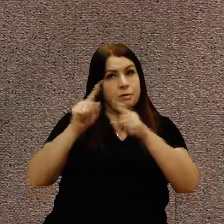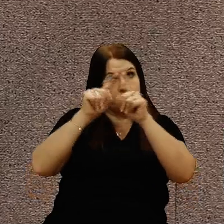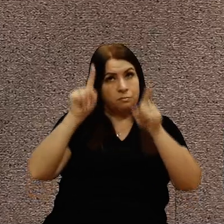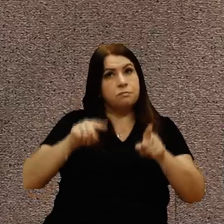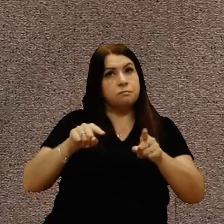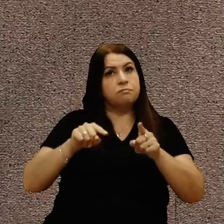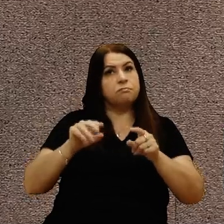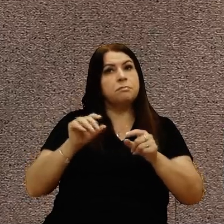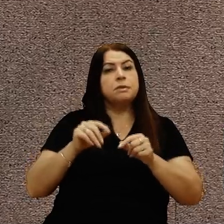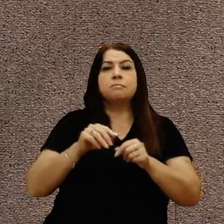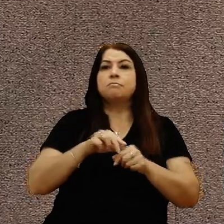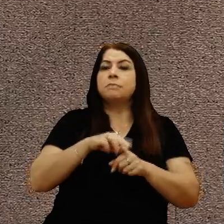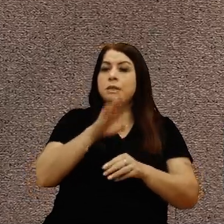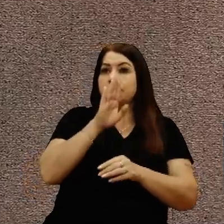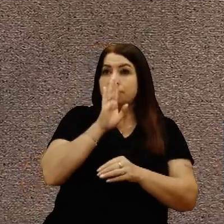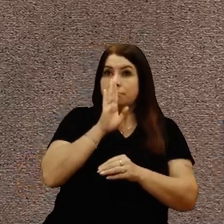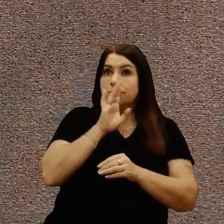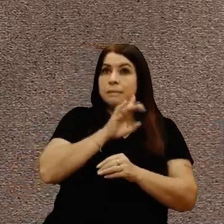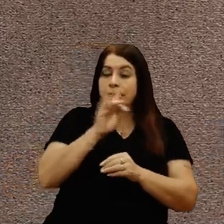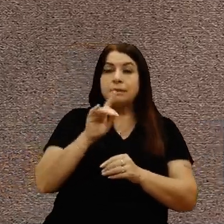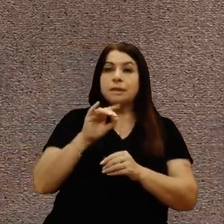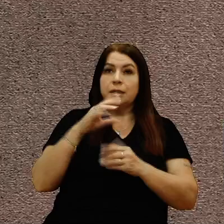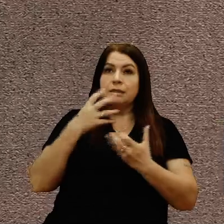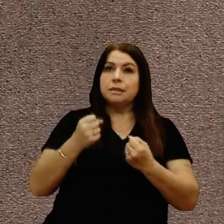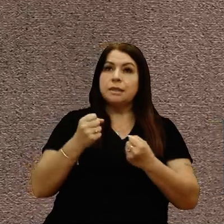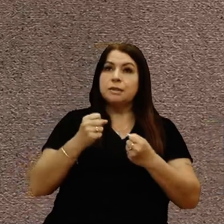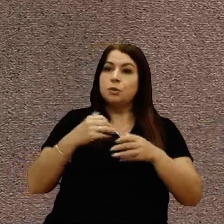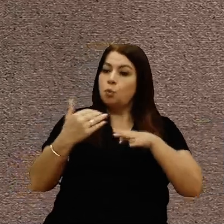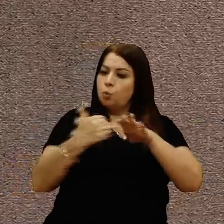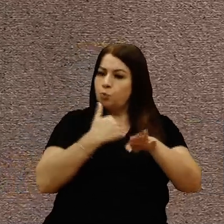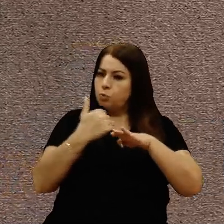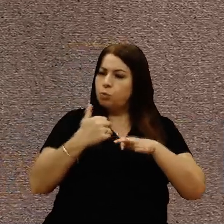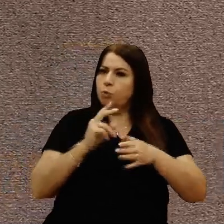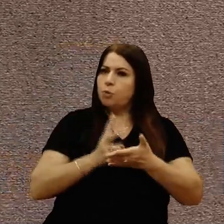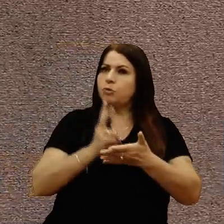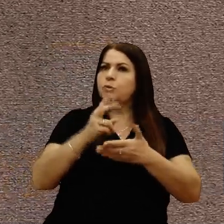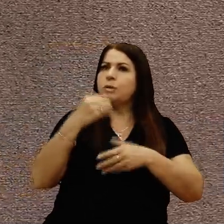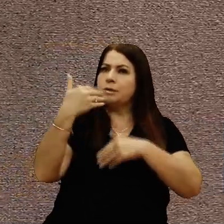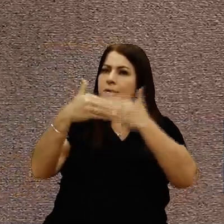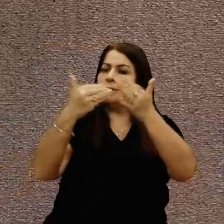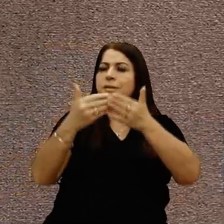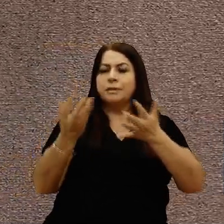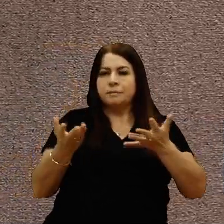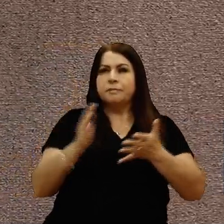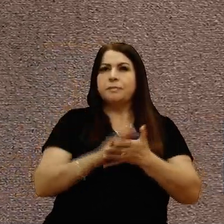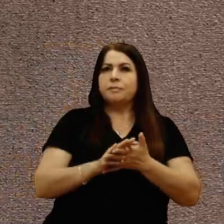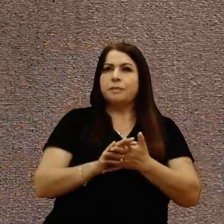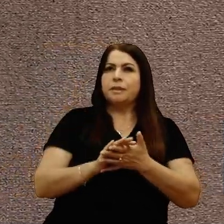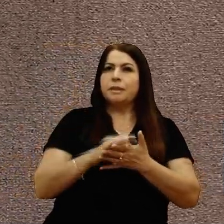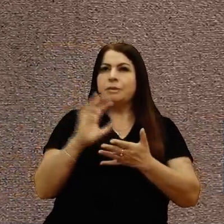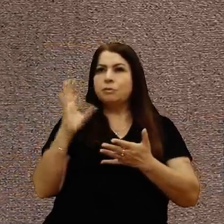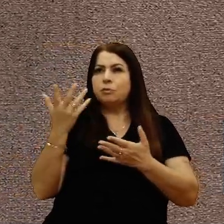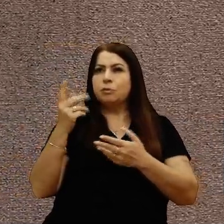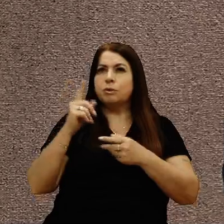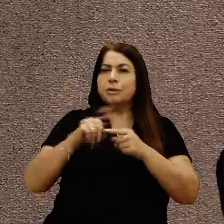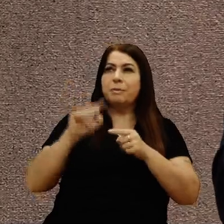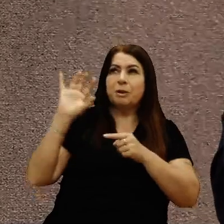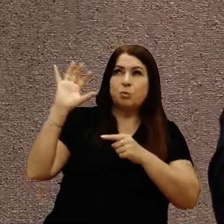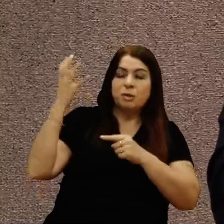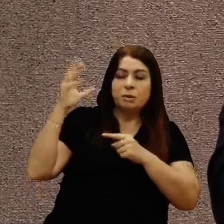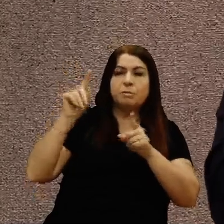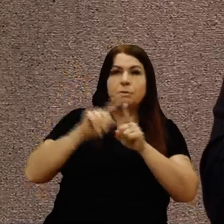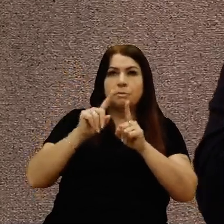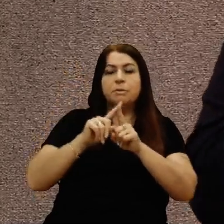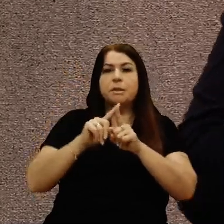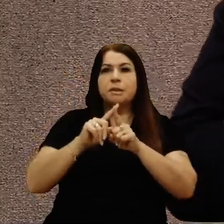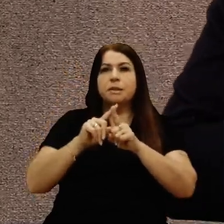maneira silenciosa, permitem aí que o trânsito continua fluindo, né, dentro das medidas, apesar das intempéries aí, das adversidades climáticas, e